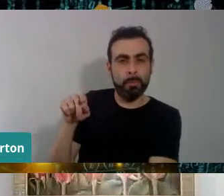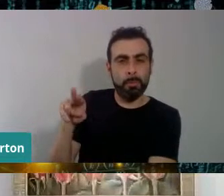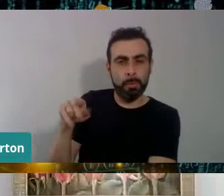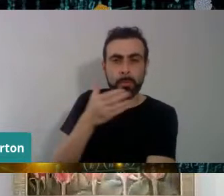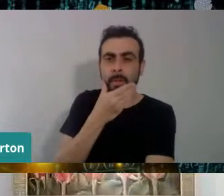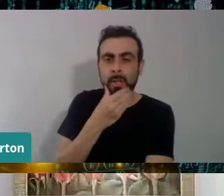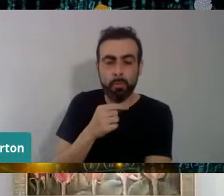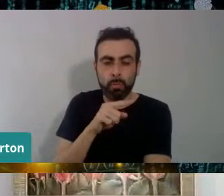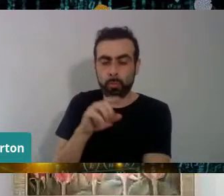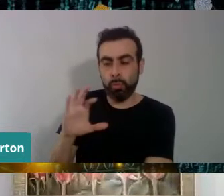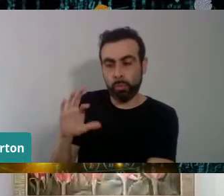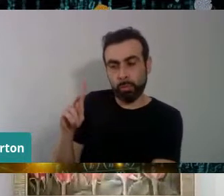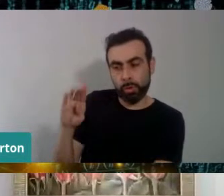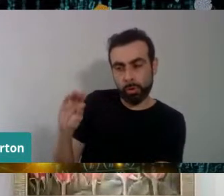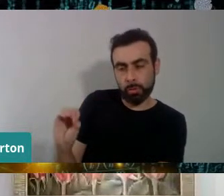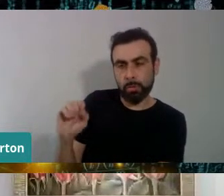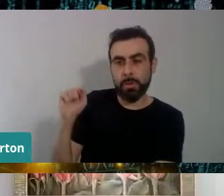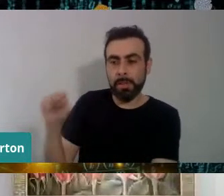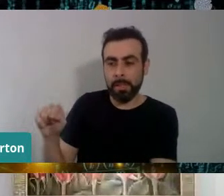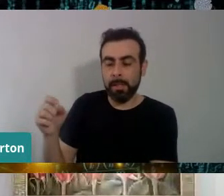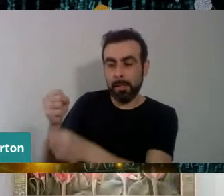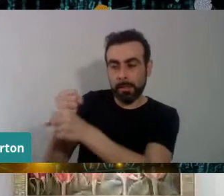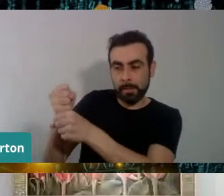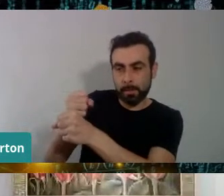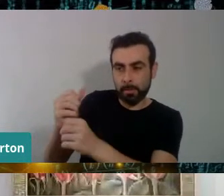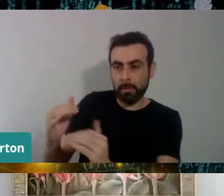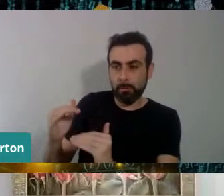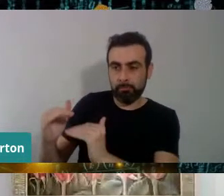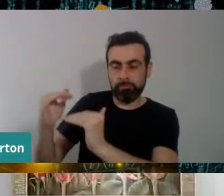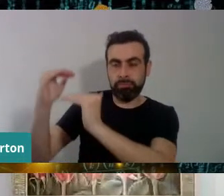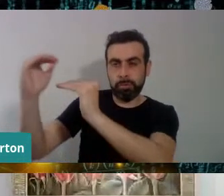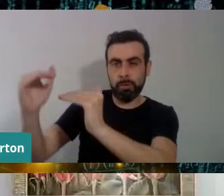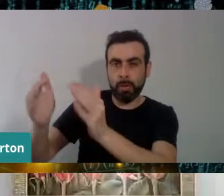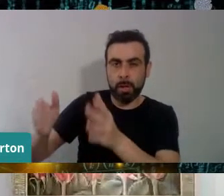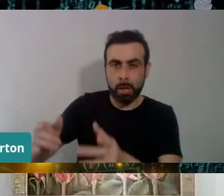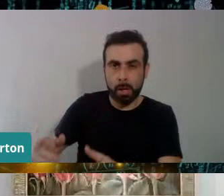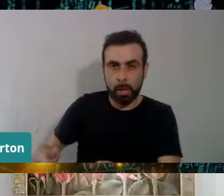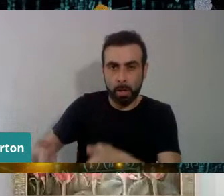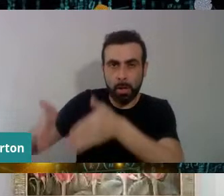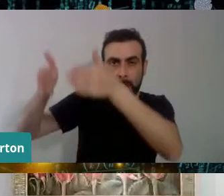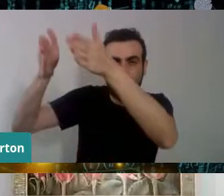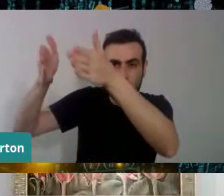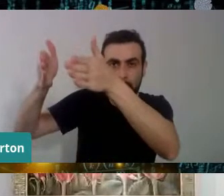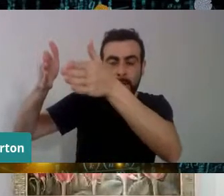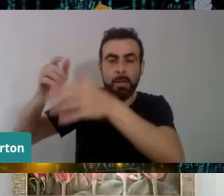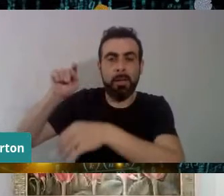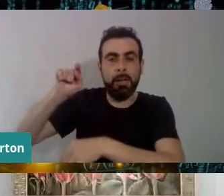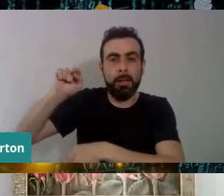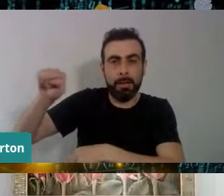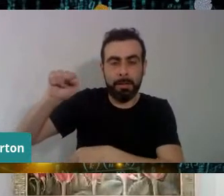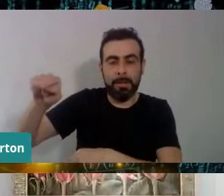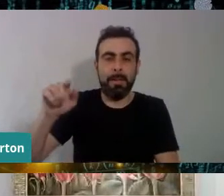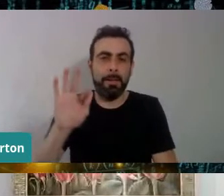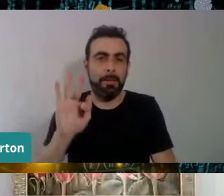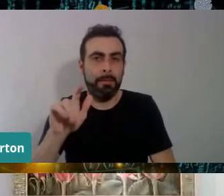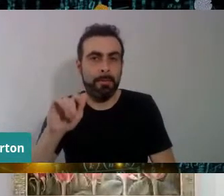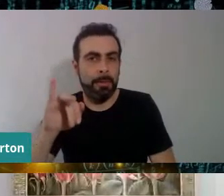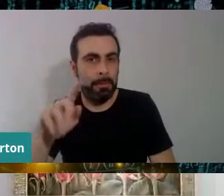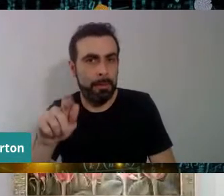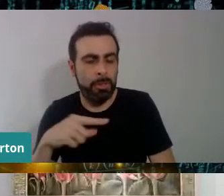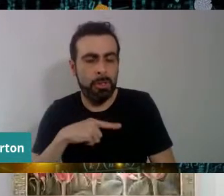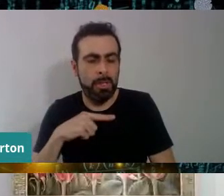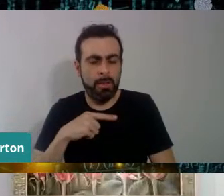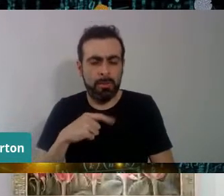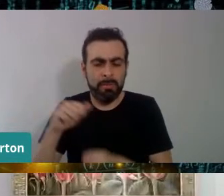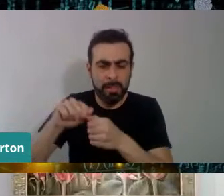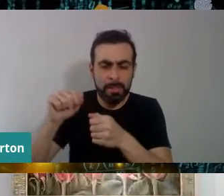eles que construíram o prédio da Fafija lá, compreende? E eu era muito bom em concreto armado, porque quando eu